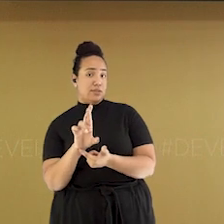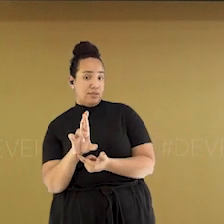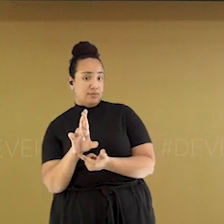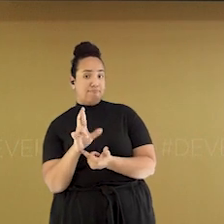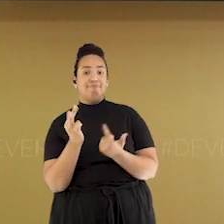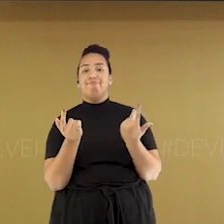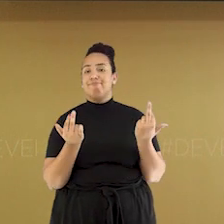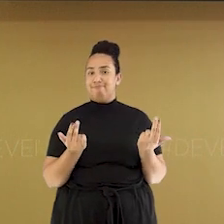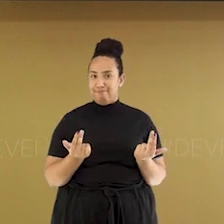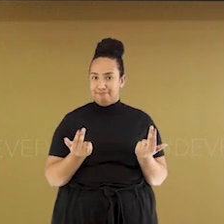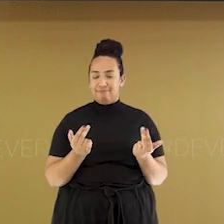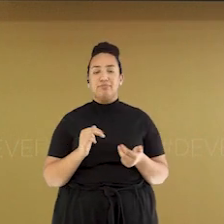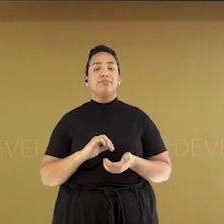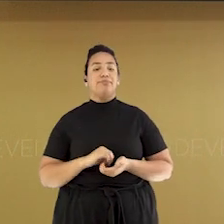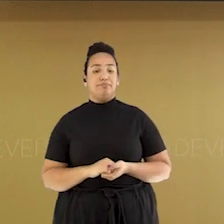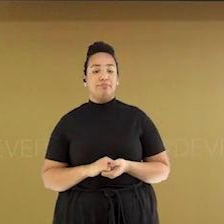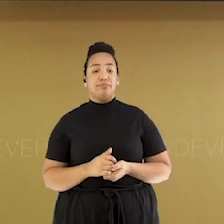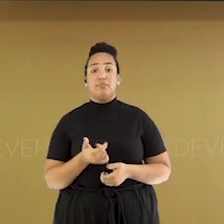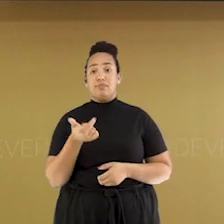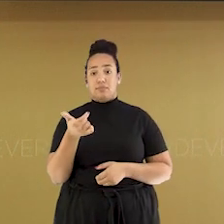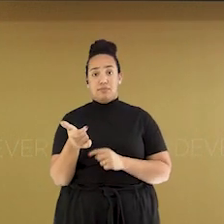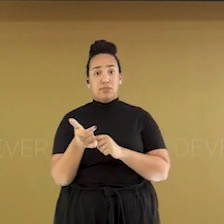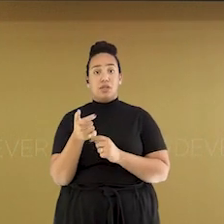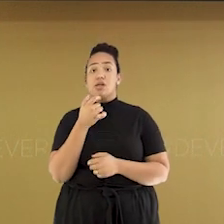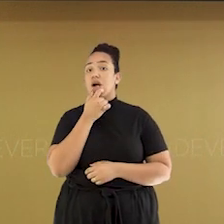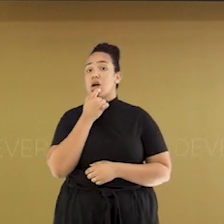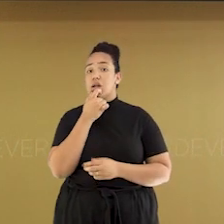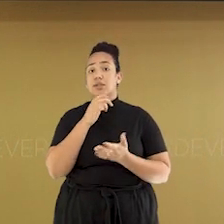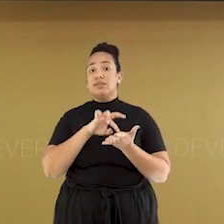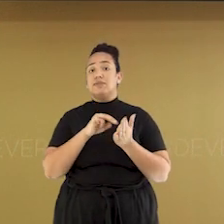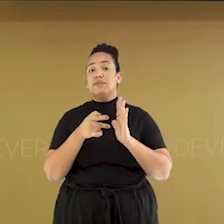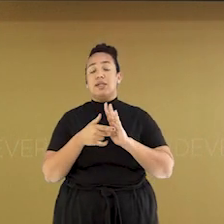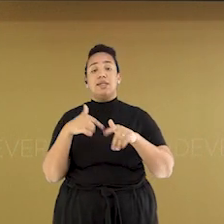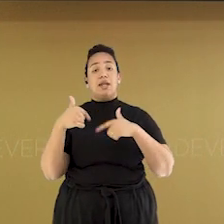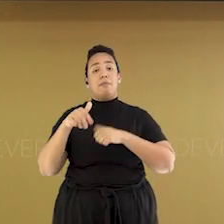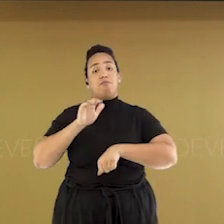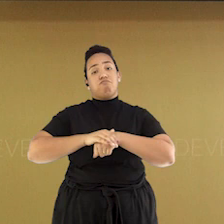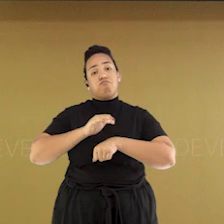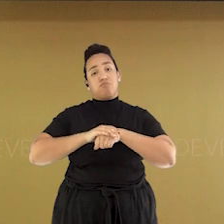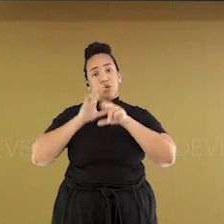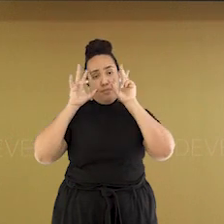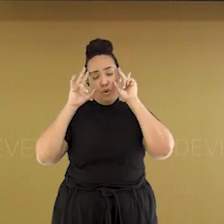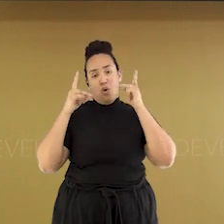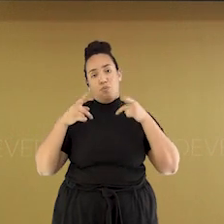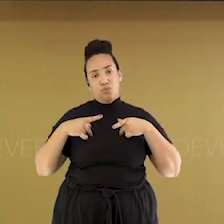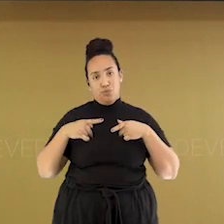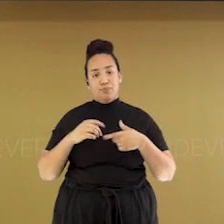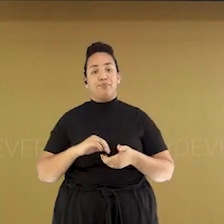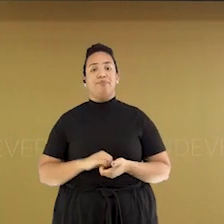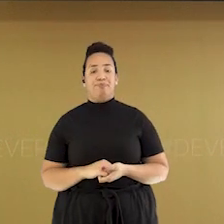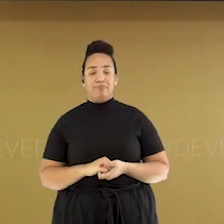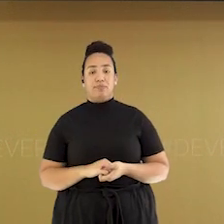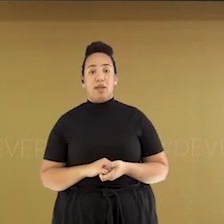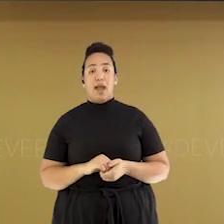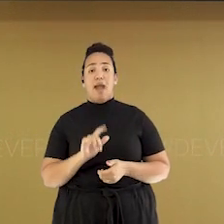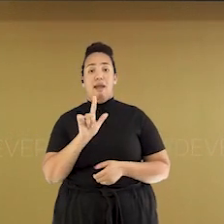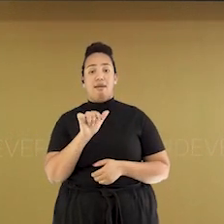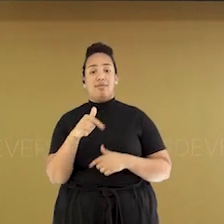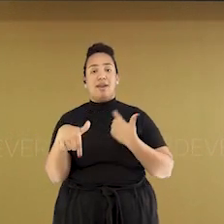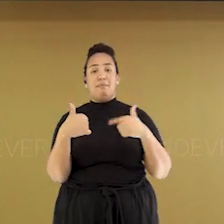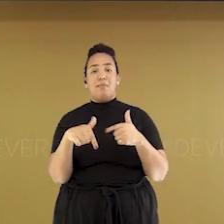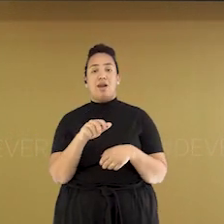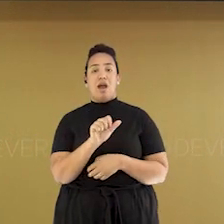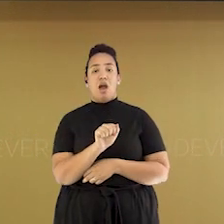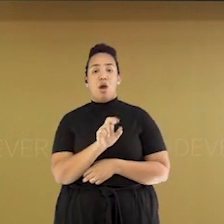palavra em inglês que significa trabalhador autônomo. A palavra autônomo vem de autonomia. Uma pessoa tem